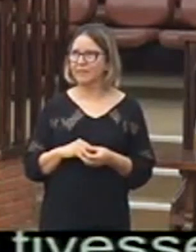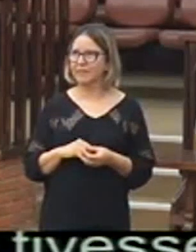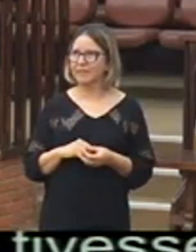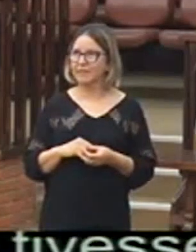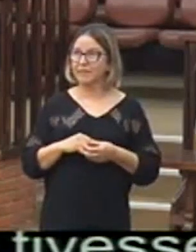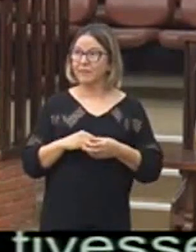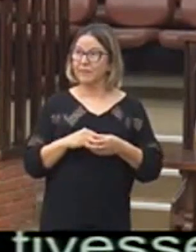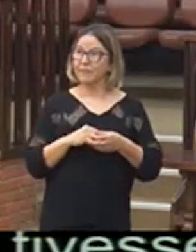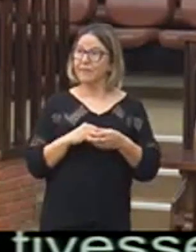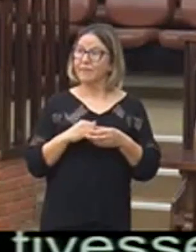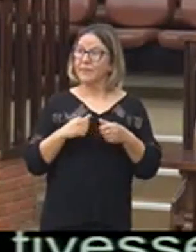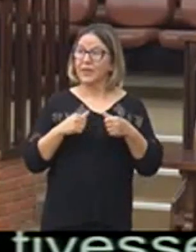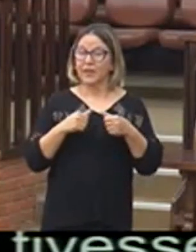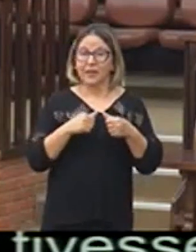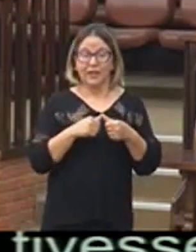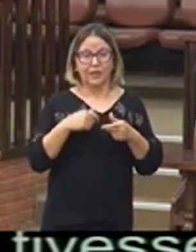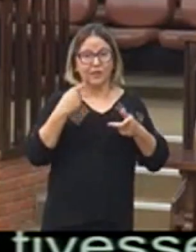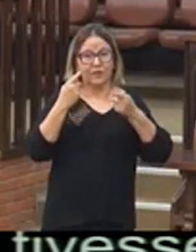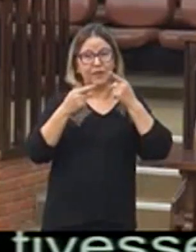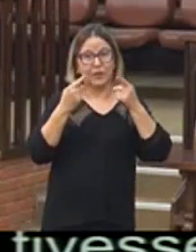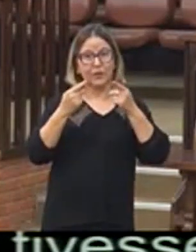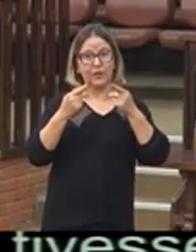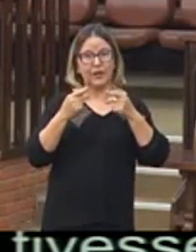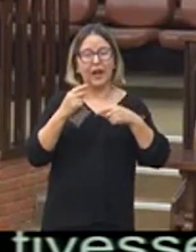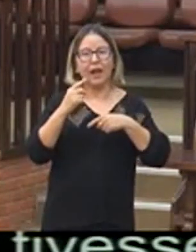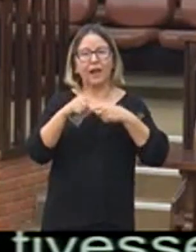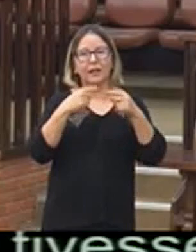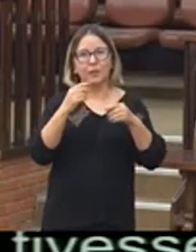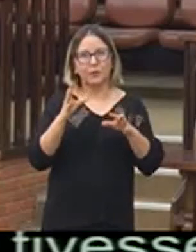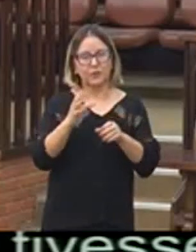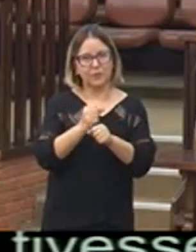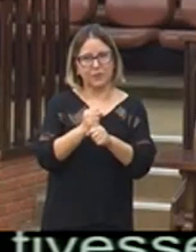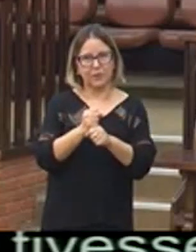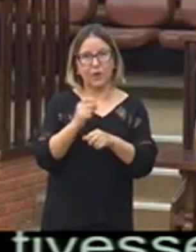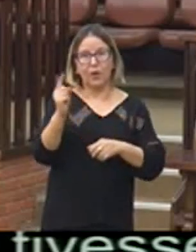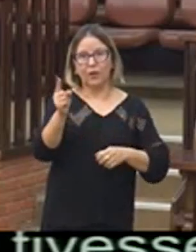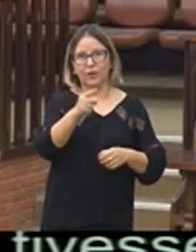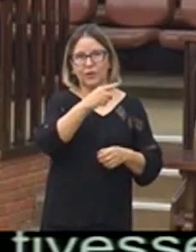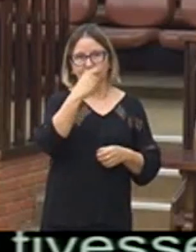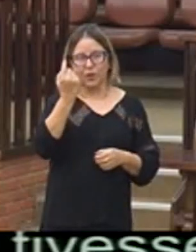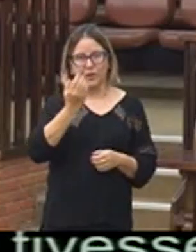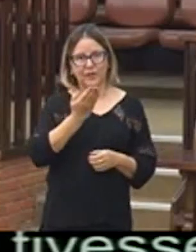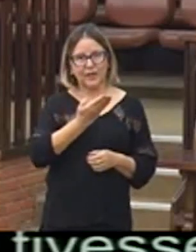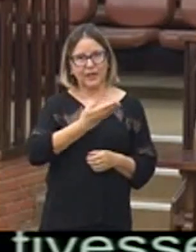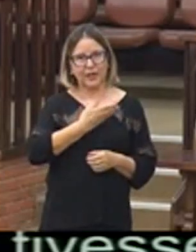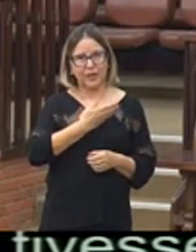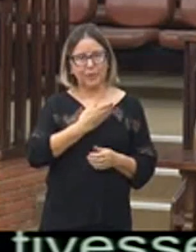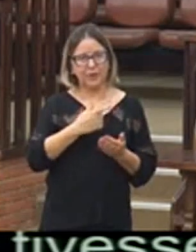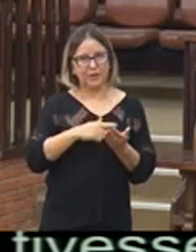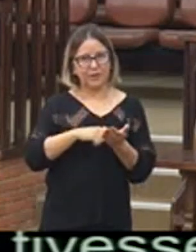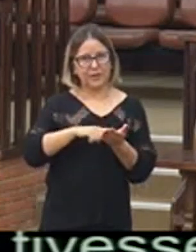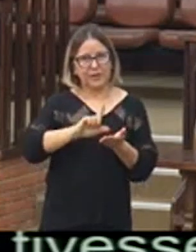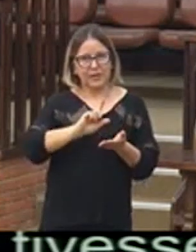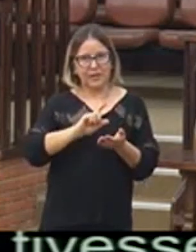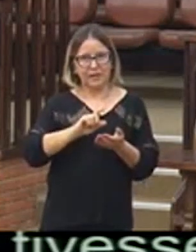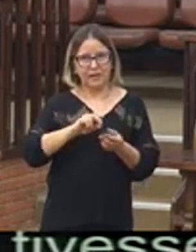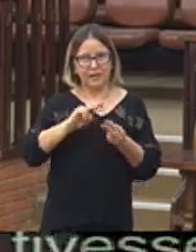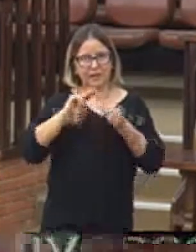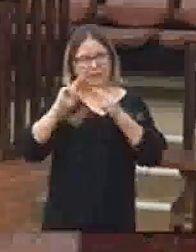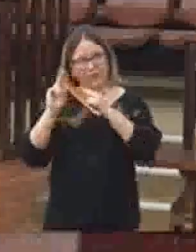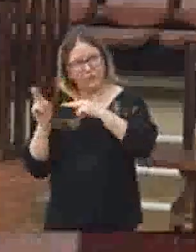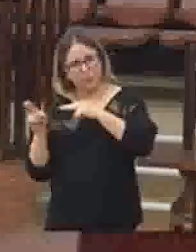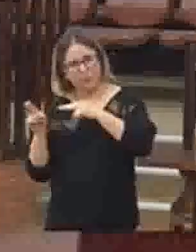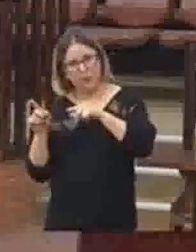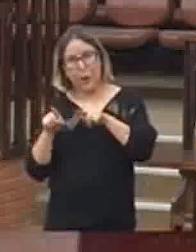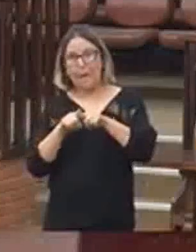Isto dizia e depois lhes acrescentou: nosso amigo Lázaro adormeceu, mas vou para despertá-lo.